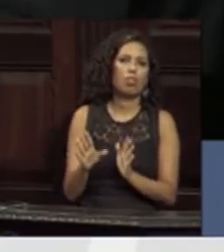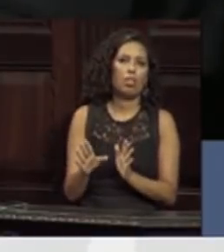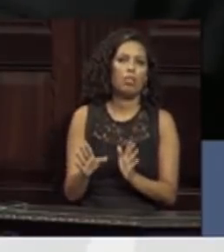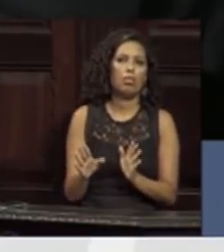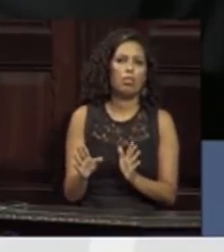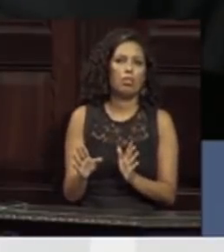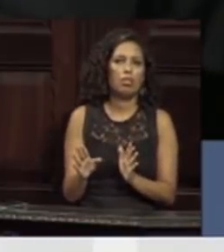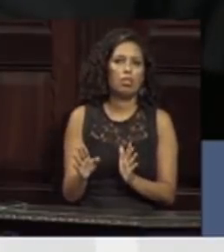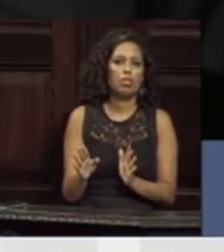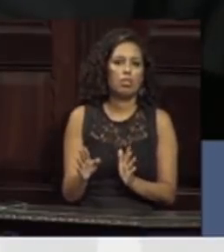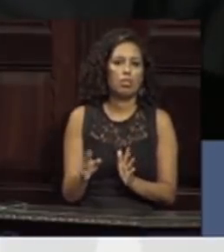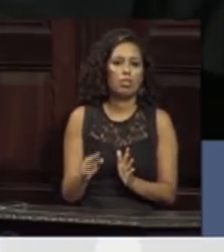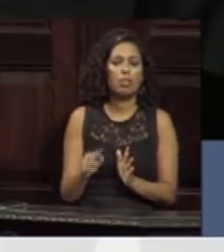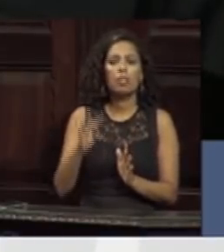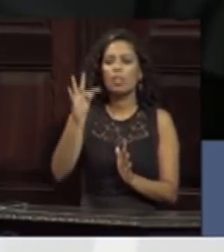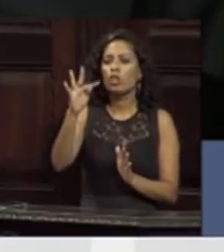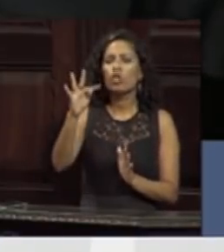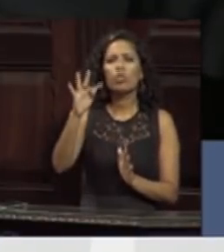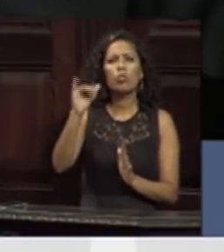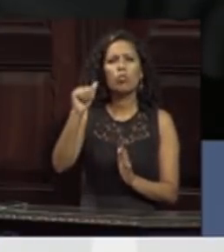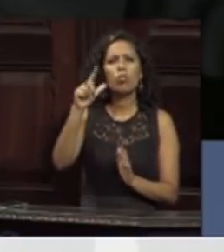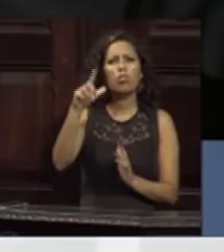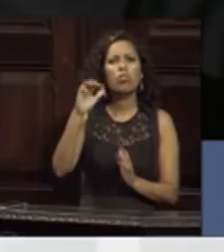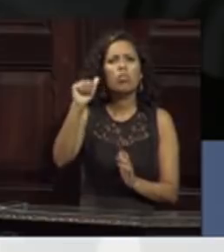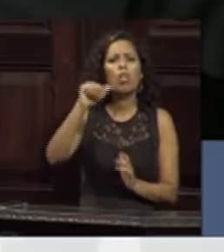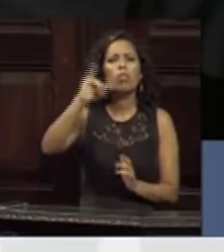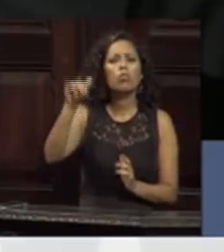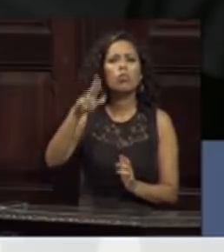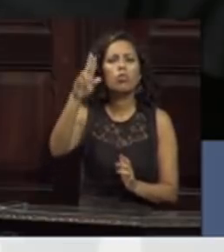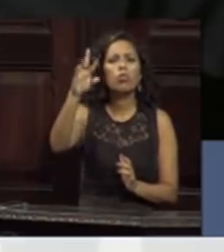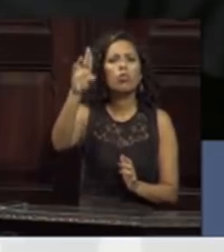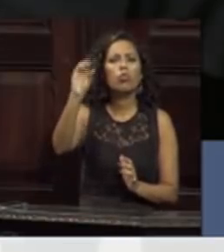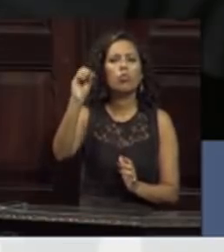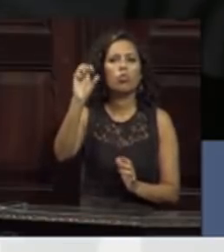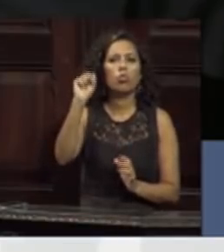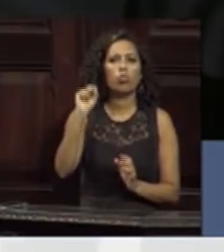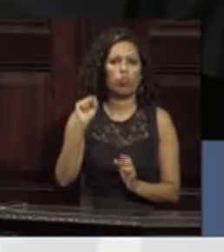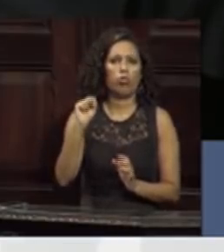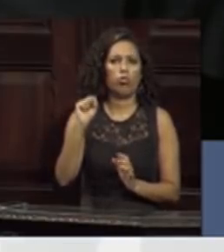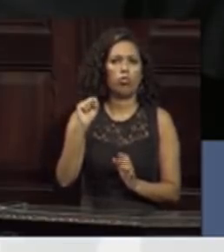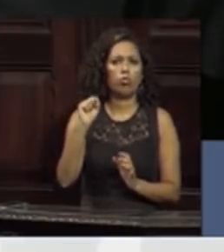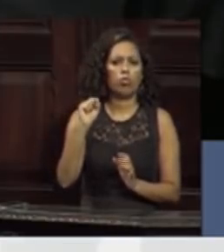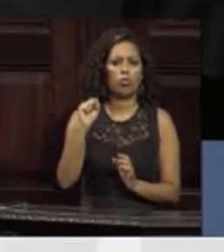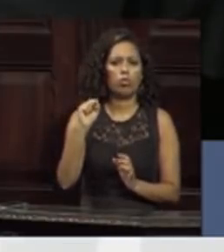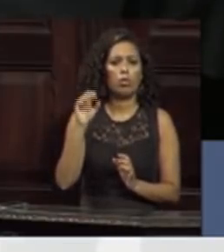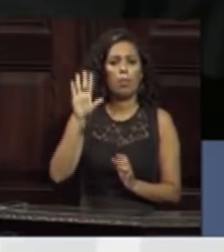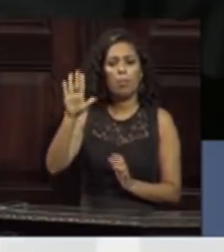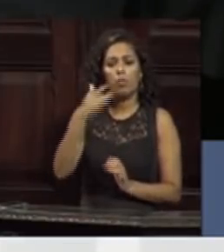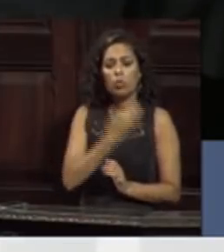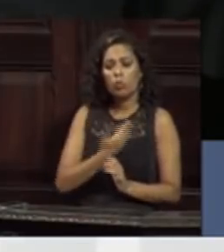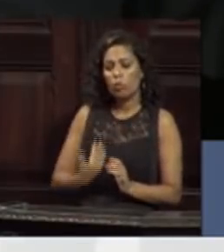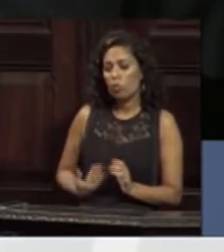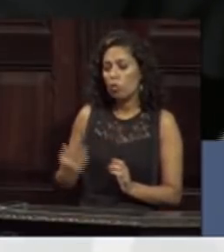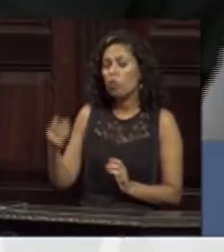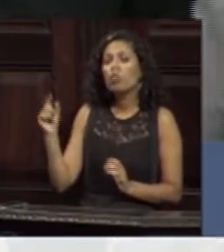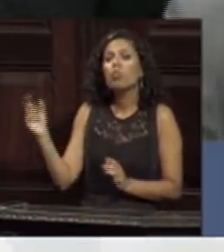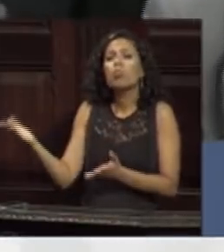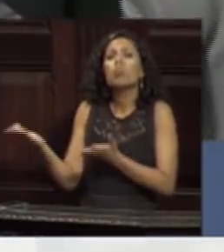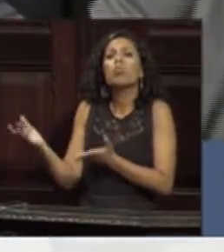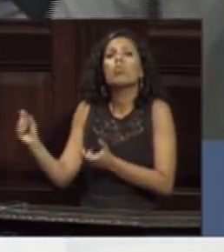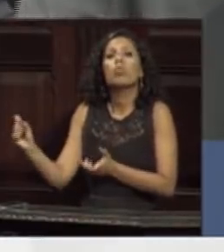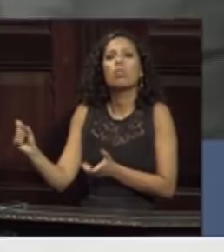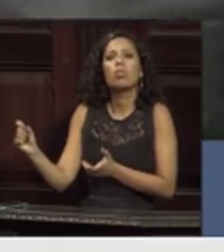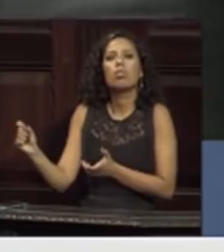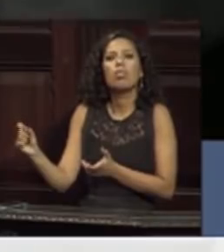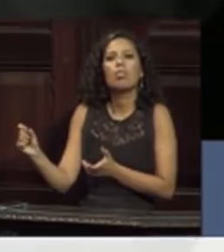financeira, com taxa de juros, com período de amortização. O que o governo quer é que quanto mais ele se afunda, mais